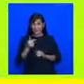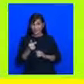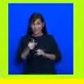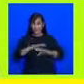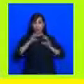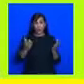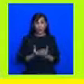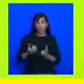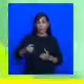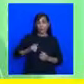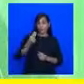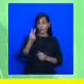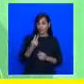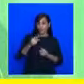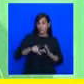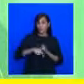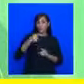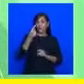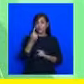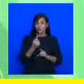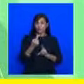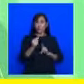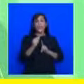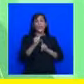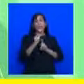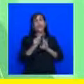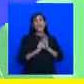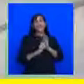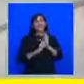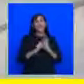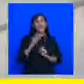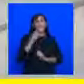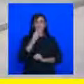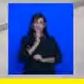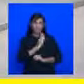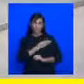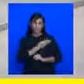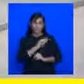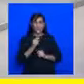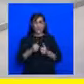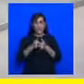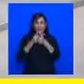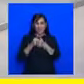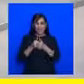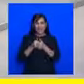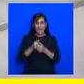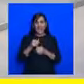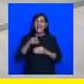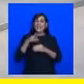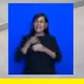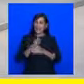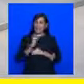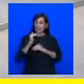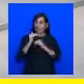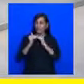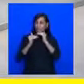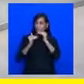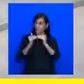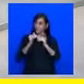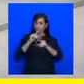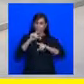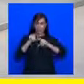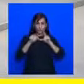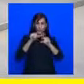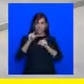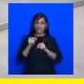Globo número 2, um número referente ao time do coração. E para conferir e validar cada passo do nosso